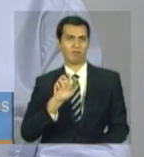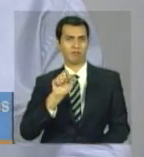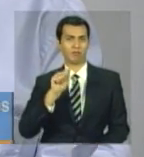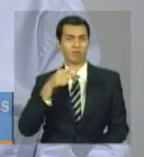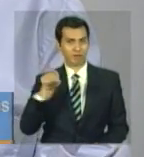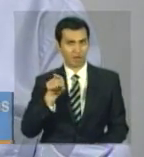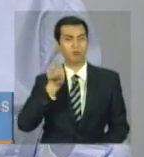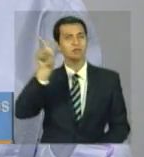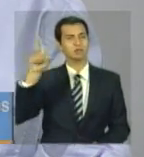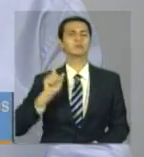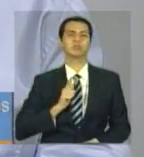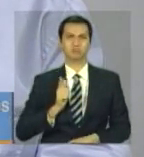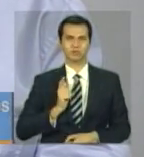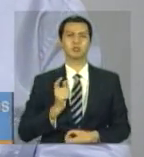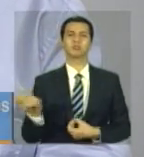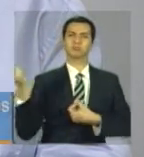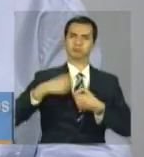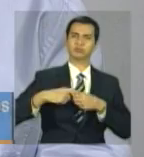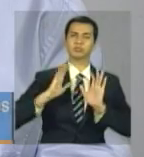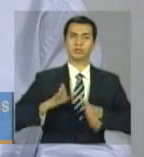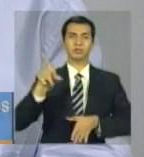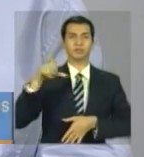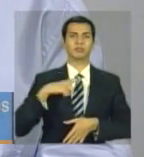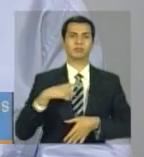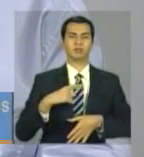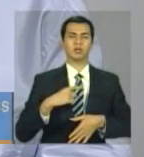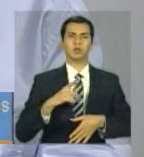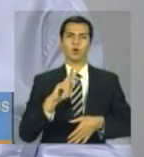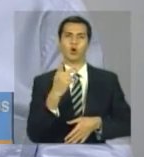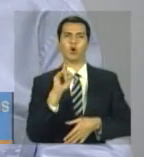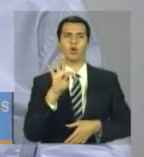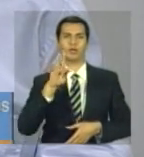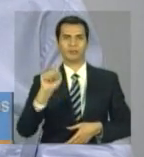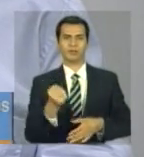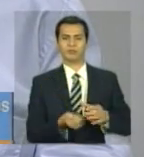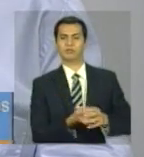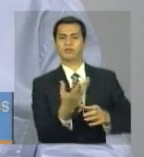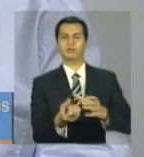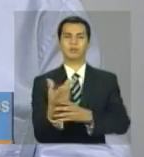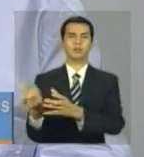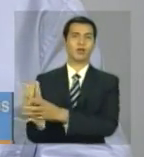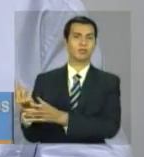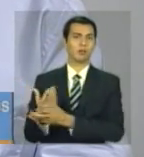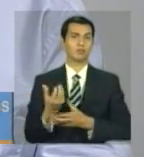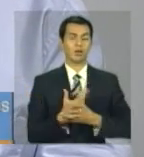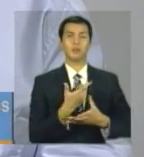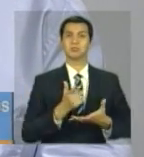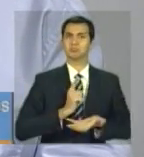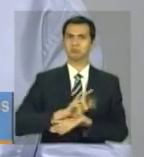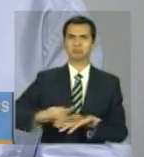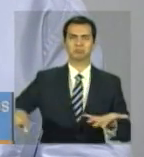que é apoiado pelo MDS, que acabou recebendo um prêmio. Da Fundação Banco do Brasil. Da Fundação Banco do Brasil, né.